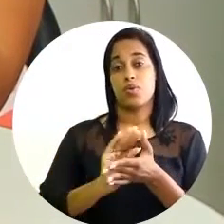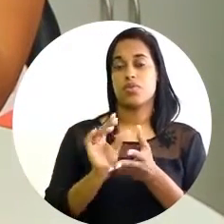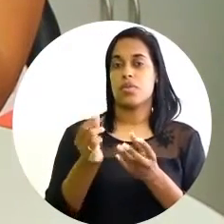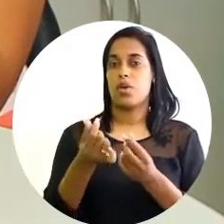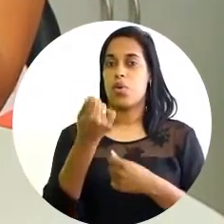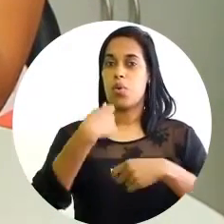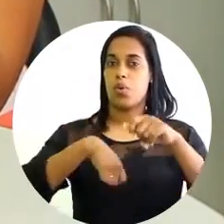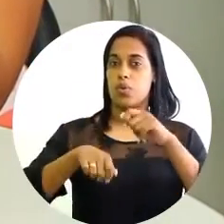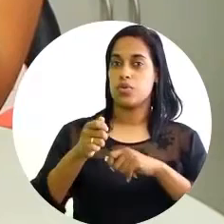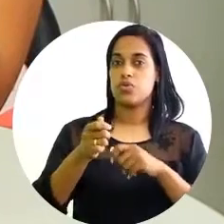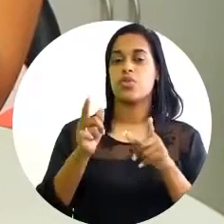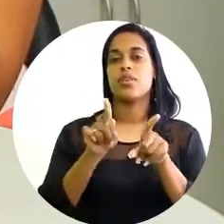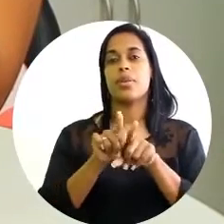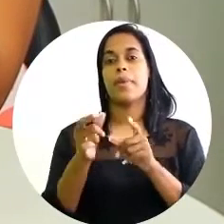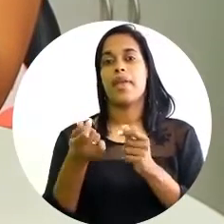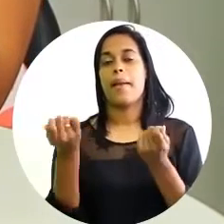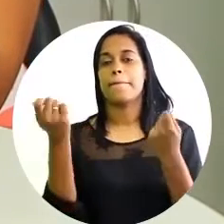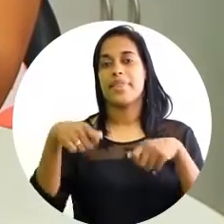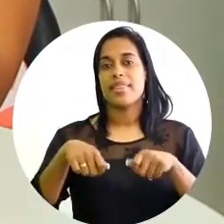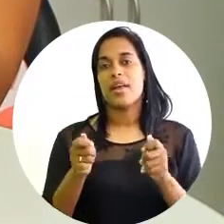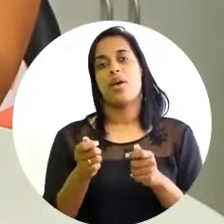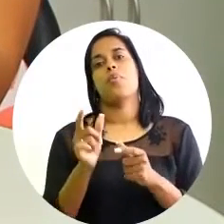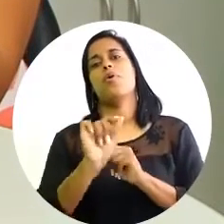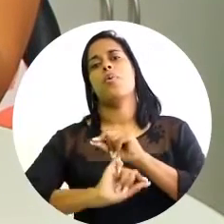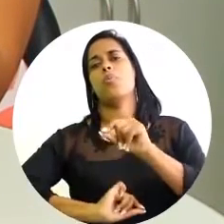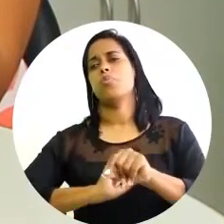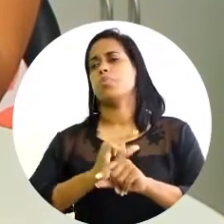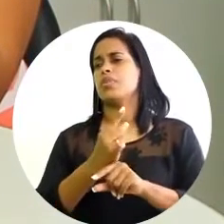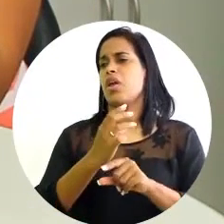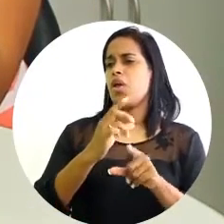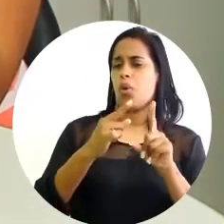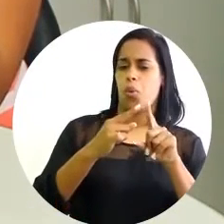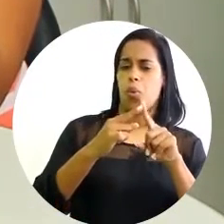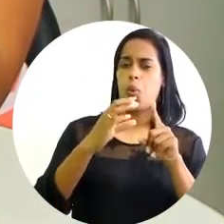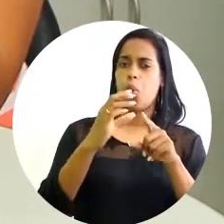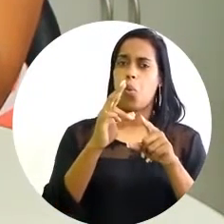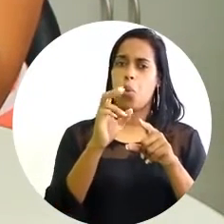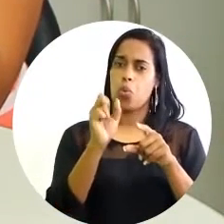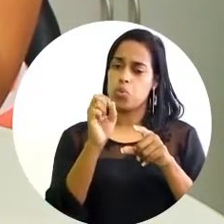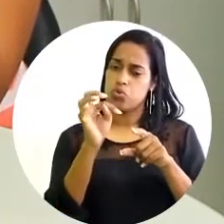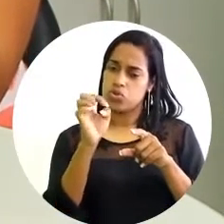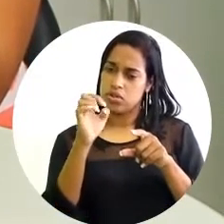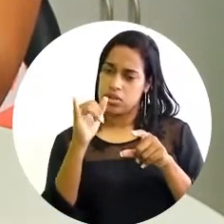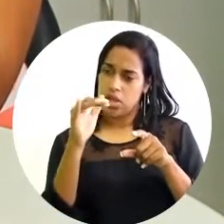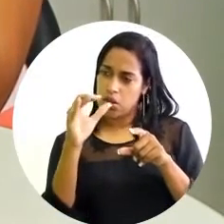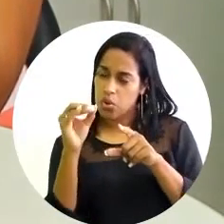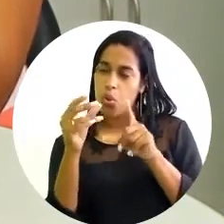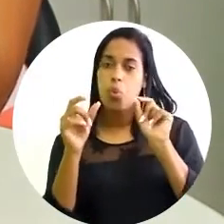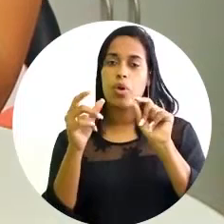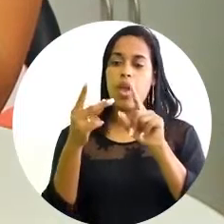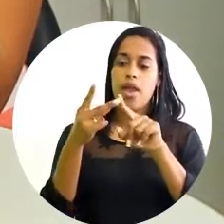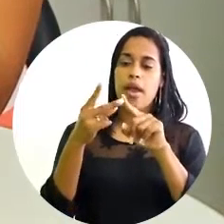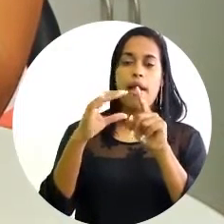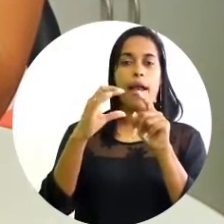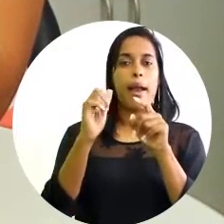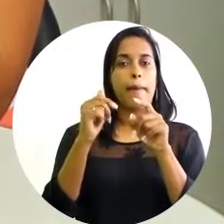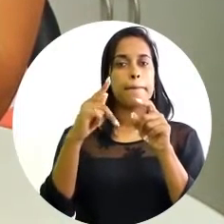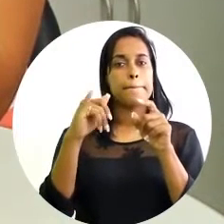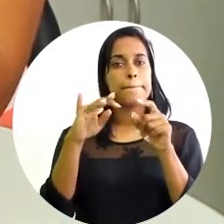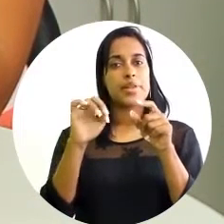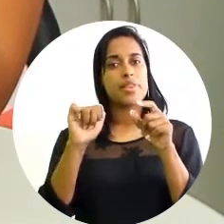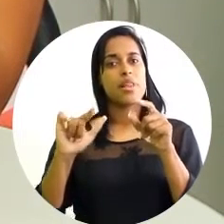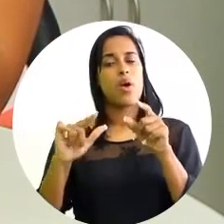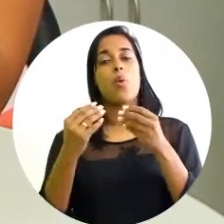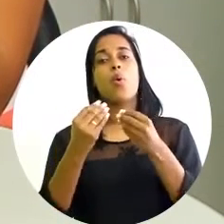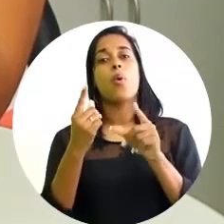de custeio e recurso de capital. E o que seria um recurso de custeio, o que seria um recurso de capital?